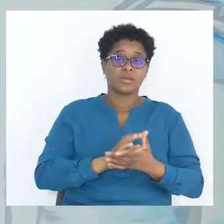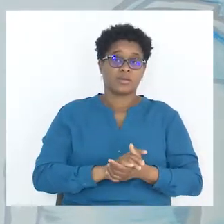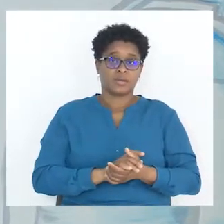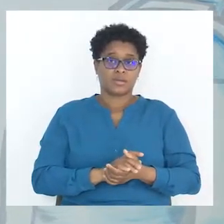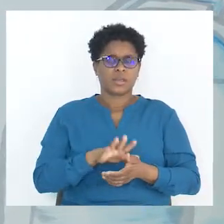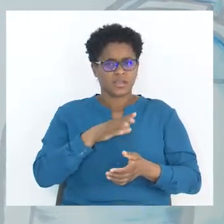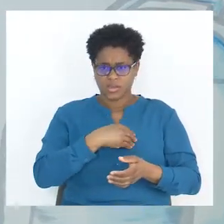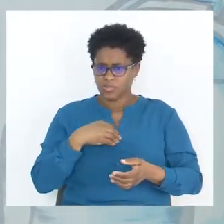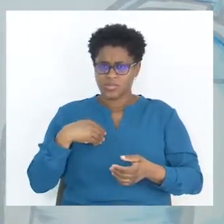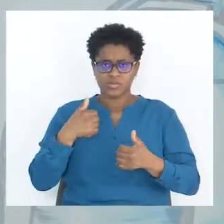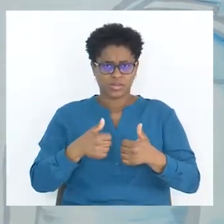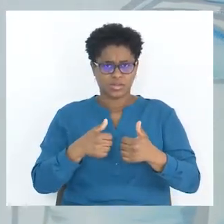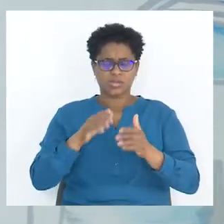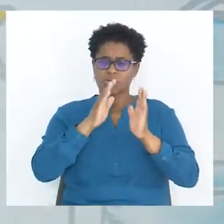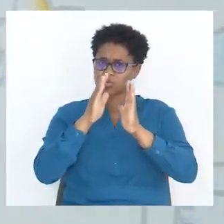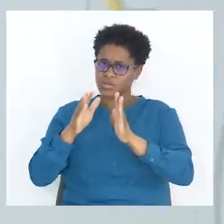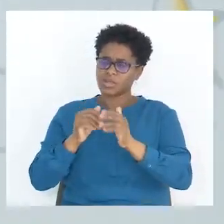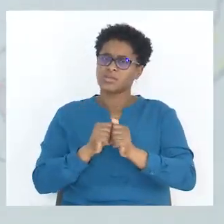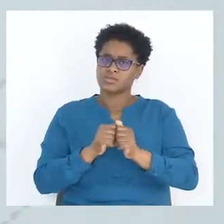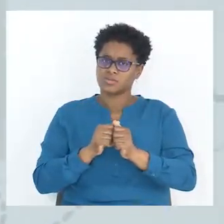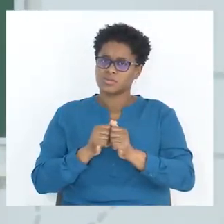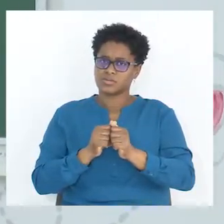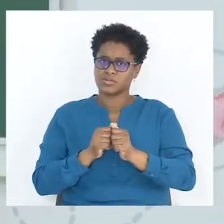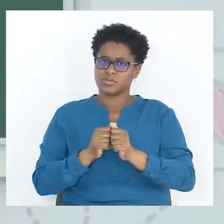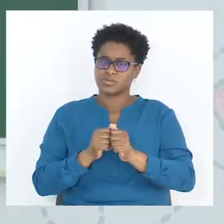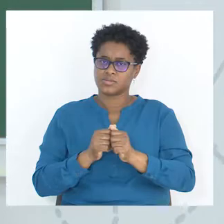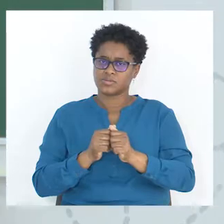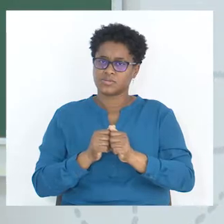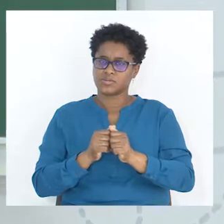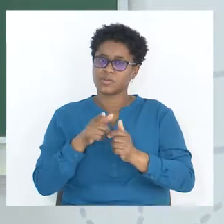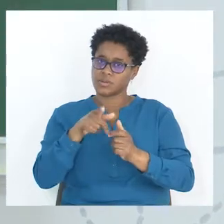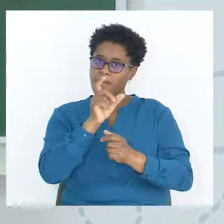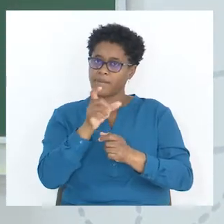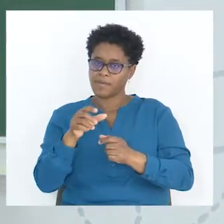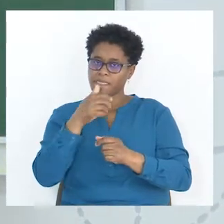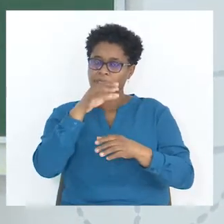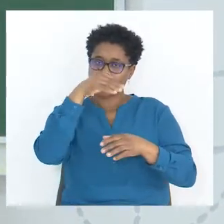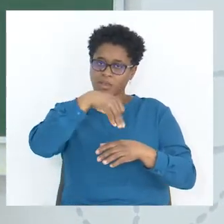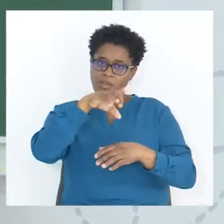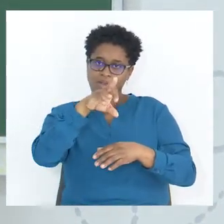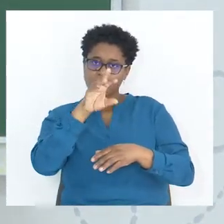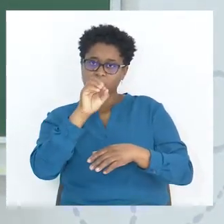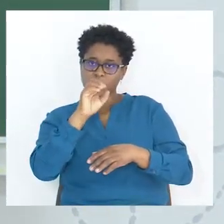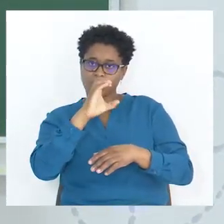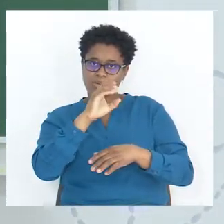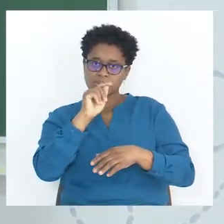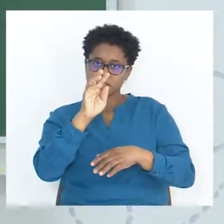linha do bem-estar. É um processo bioquímico. Ok? Temos a outra parte, processo